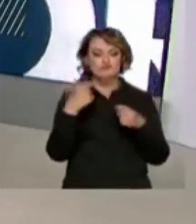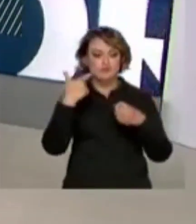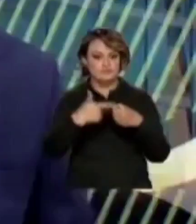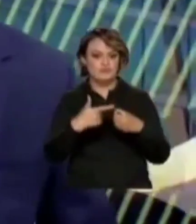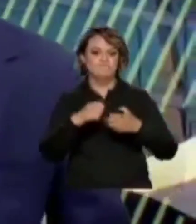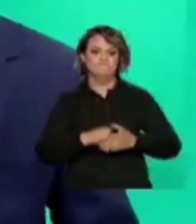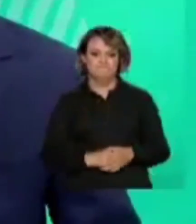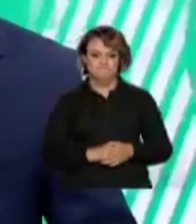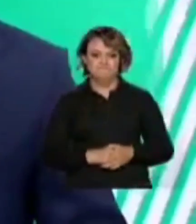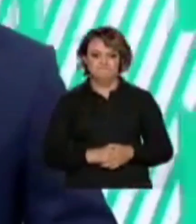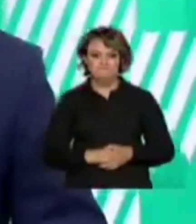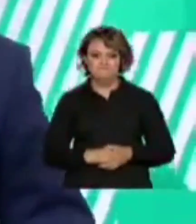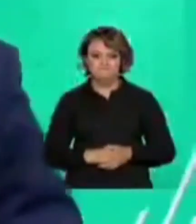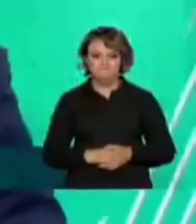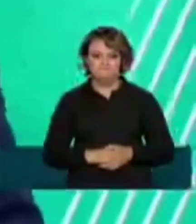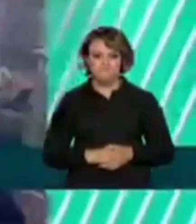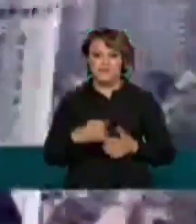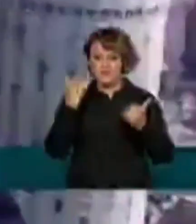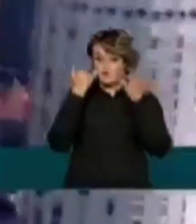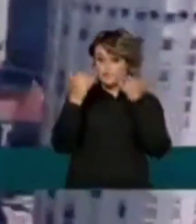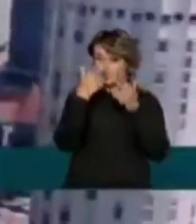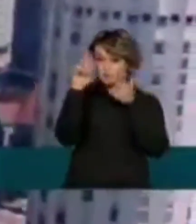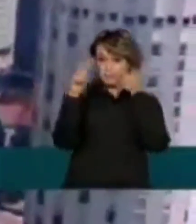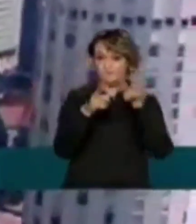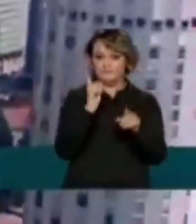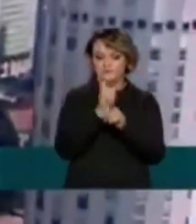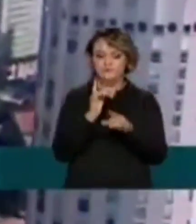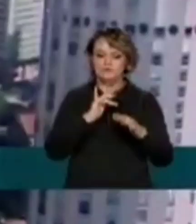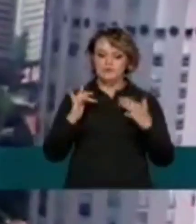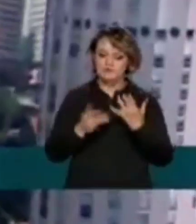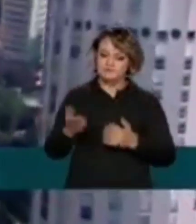combustíveis. Para saber mais sobre este assunto,